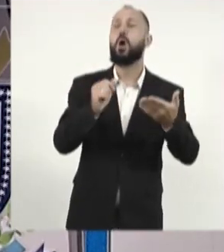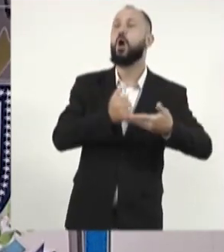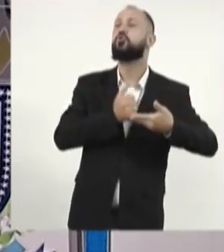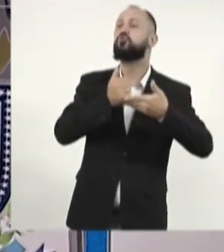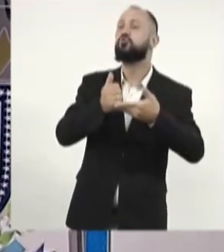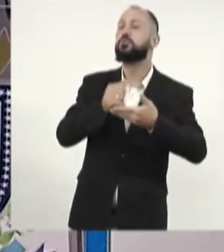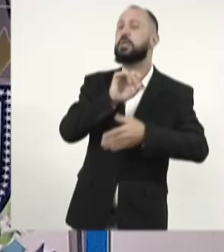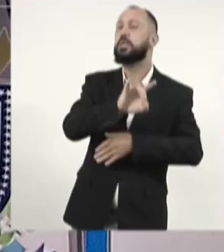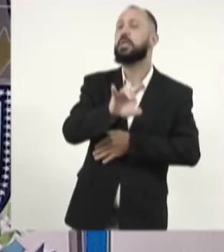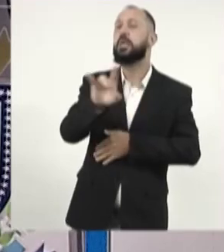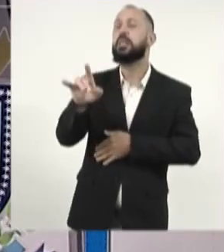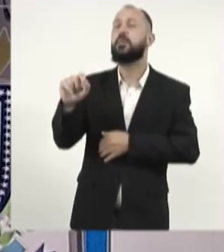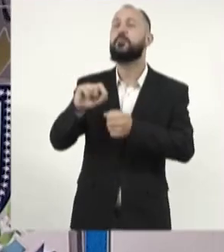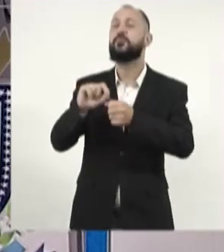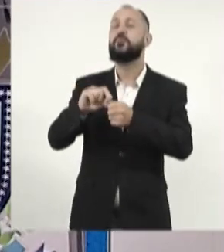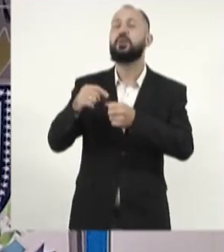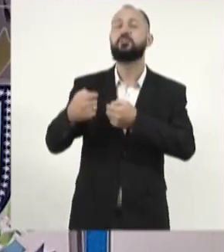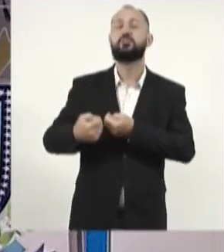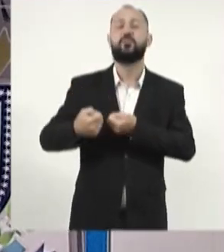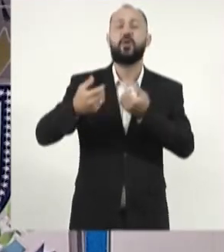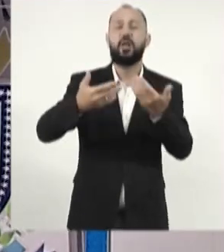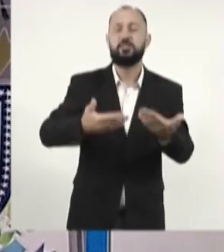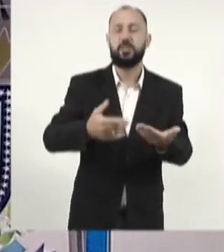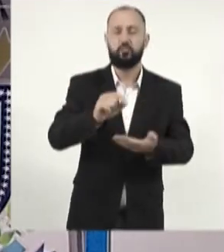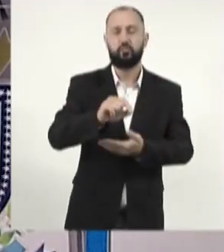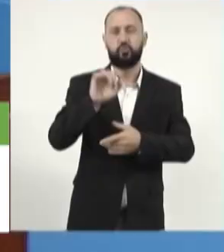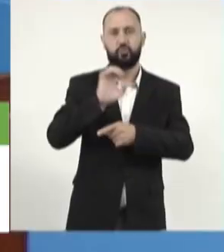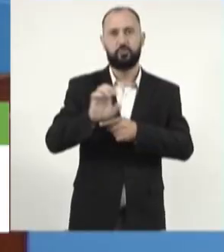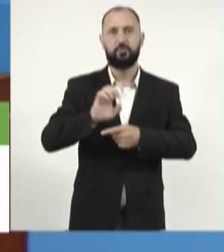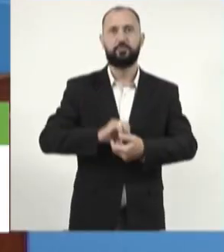contrapartida que cada uma delas deve oferecer ao nosso estado.